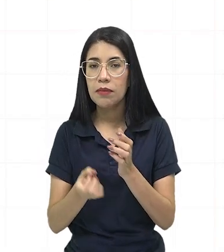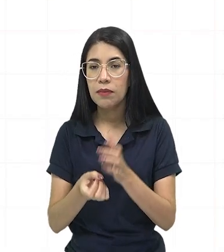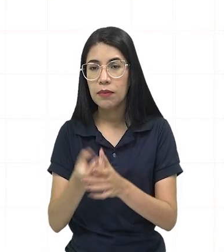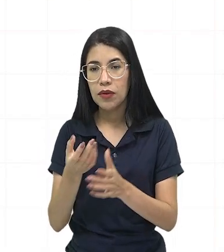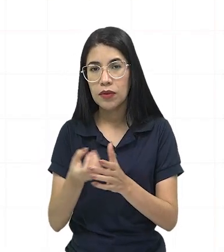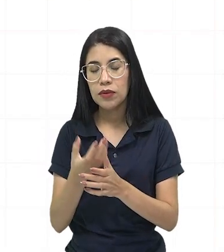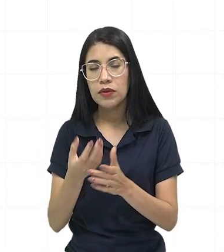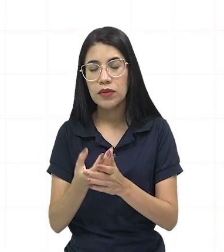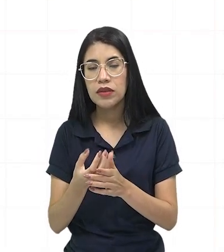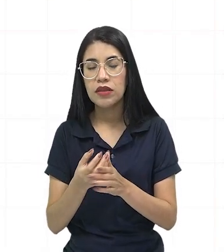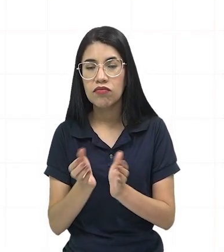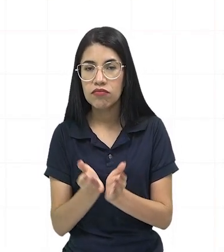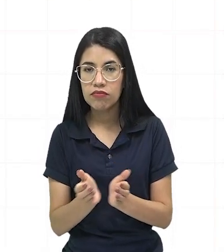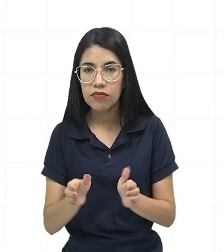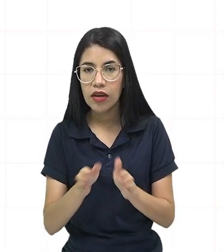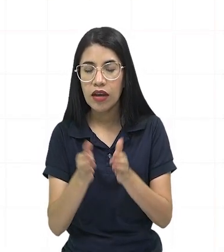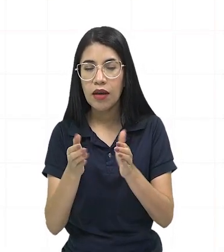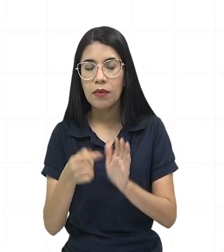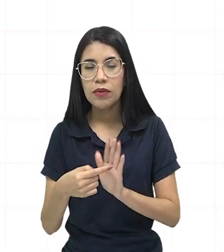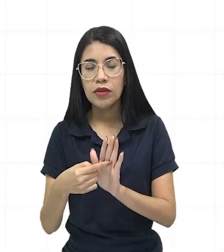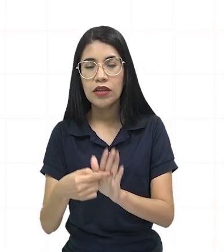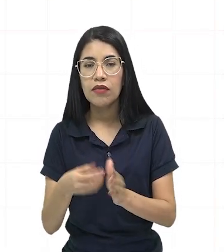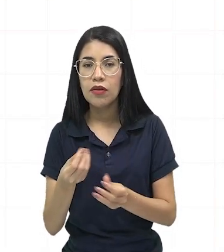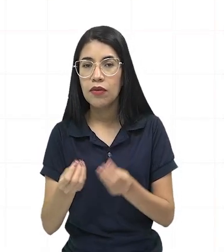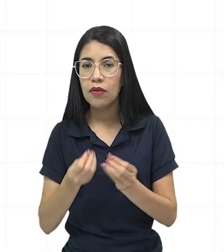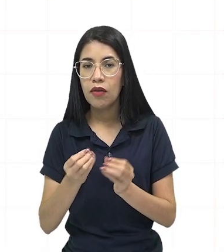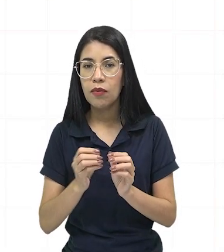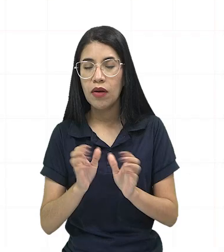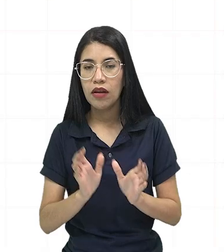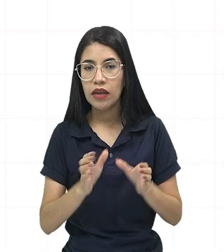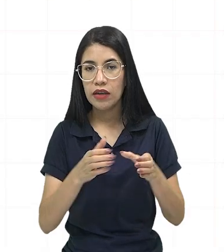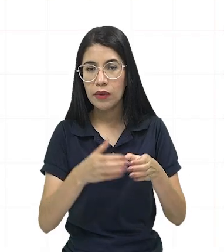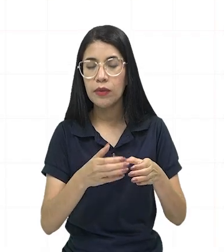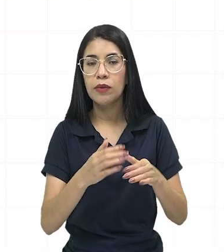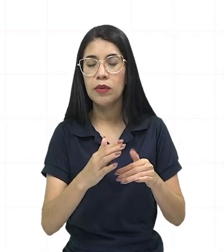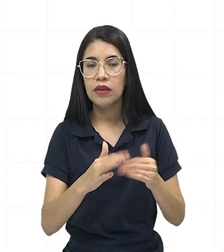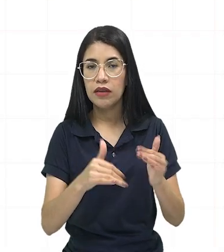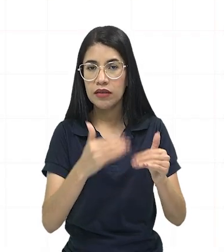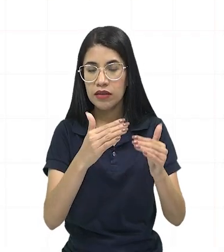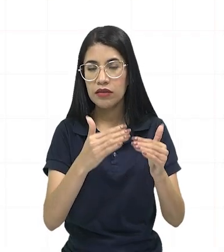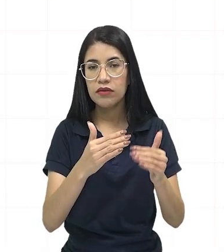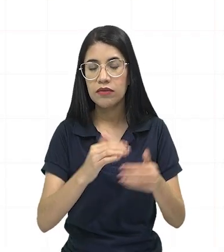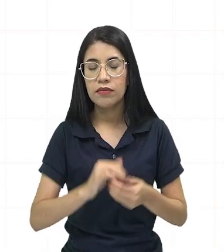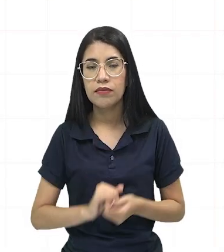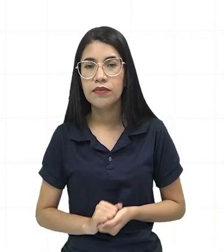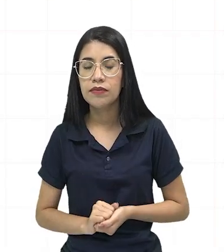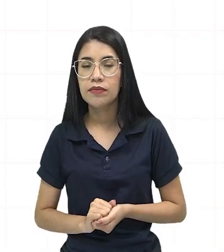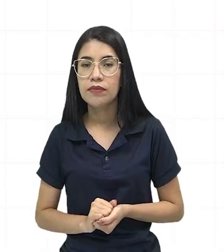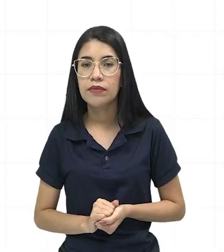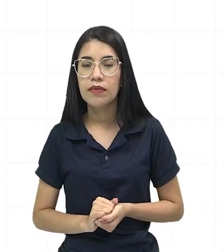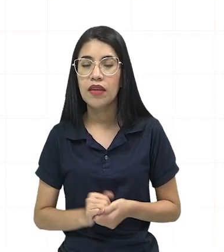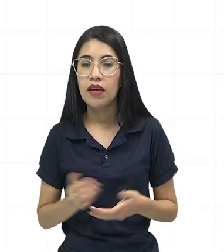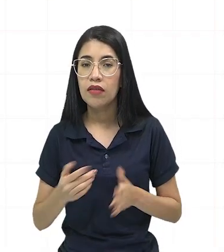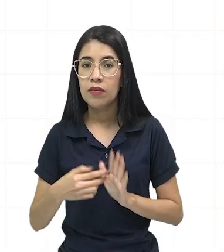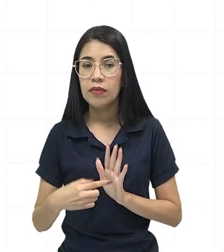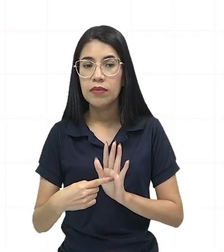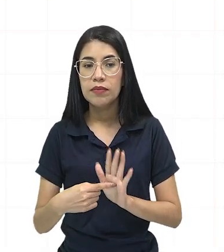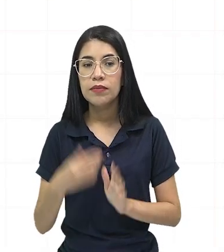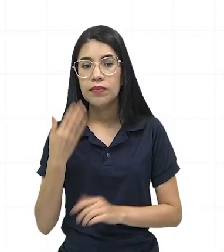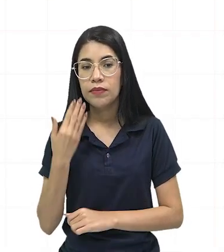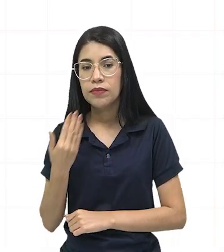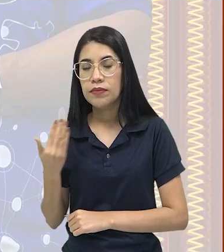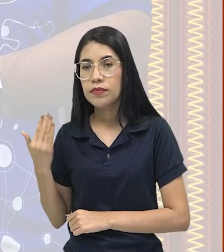cerâmica indicavam um alto grau de desenvolvimento, tá? De uma população. Então, vou lhes apresentar aqui este